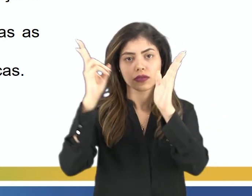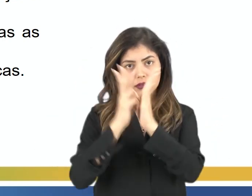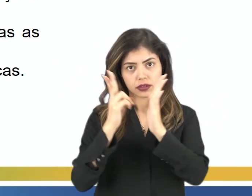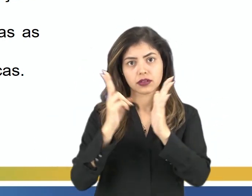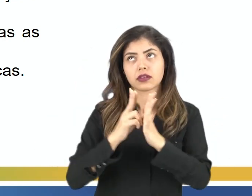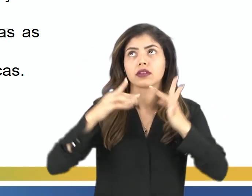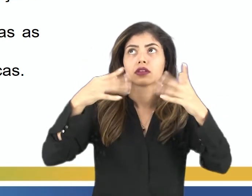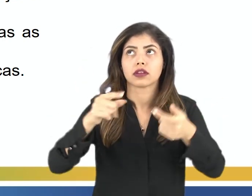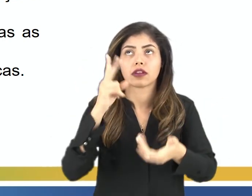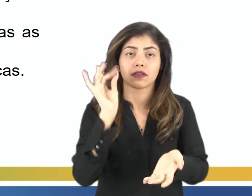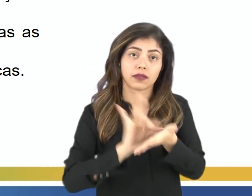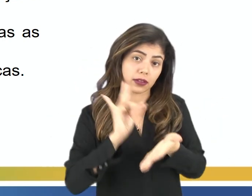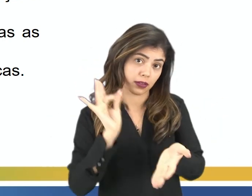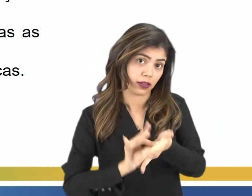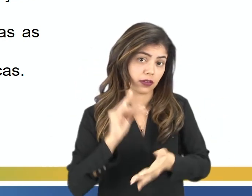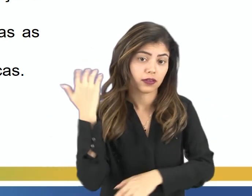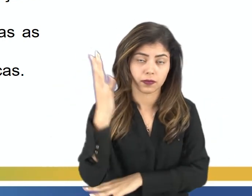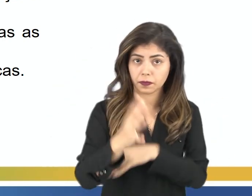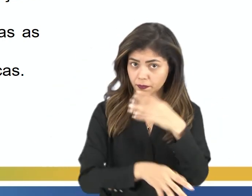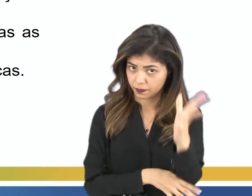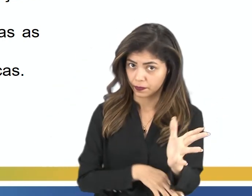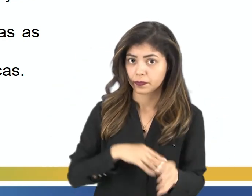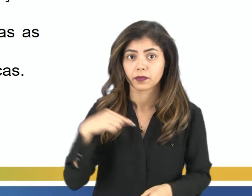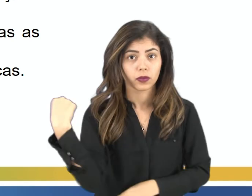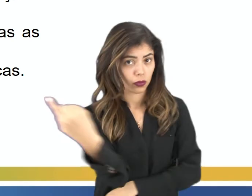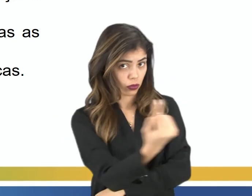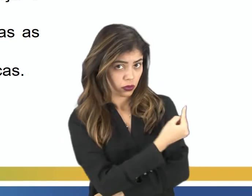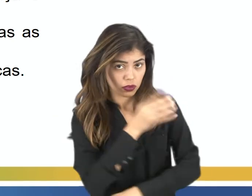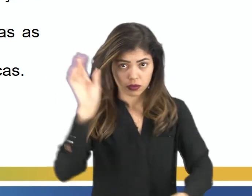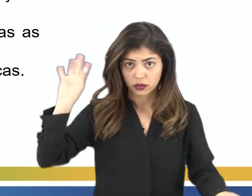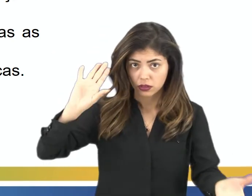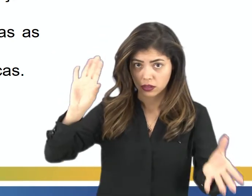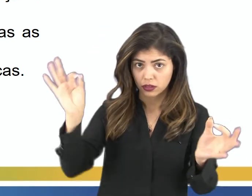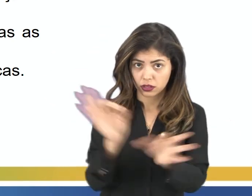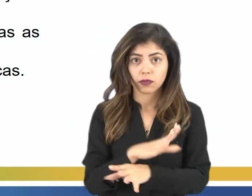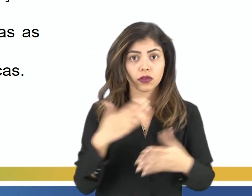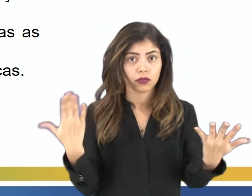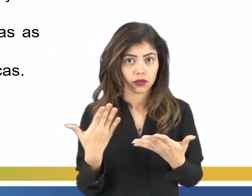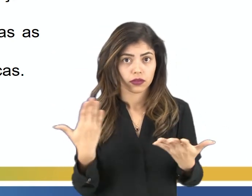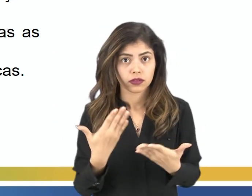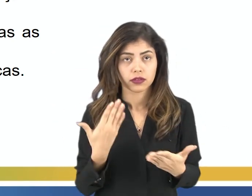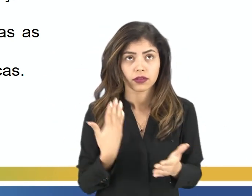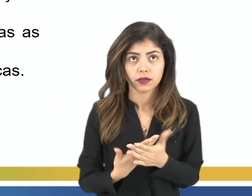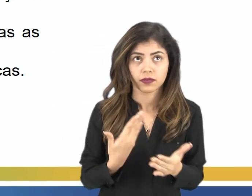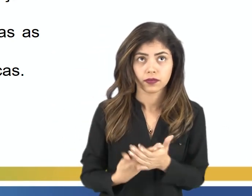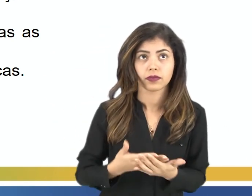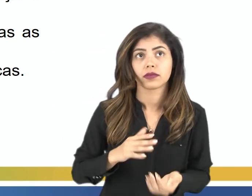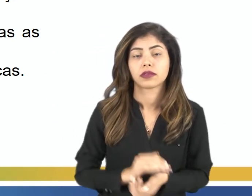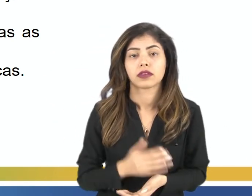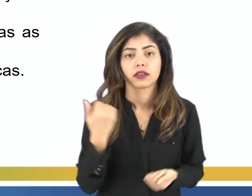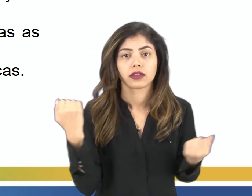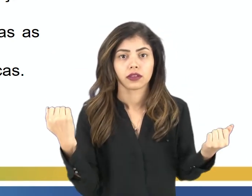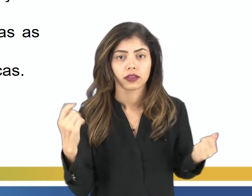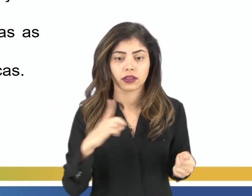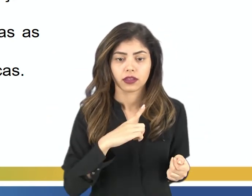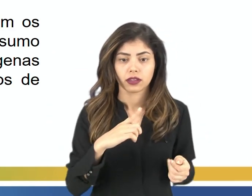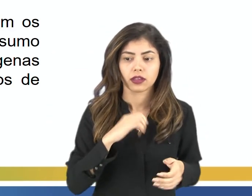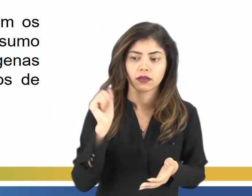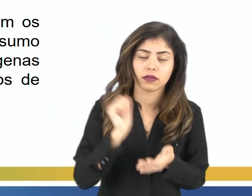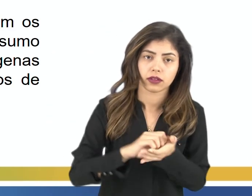Eles são os verdadeiros povos da floresta. Para nós concluirmos a nossa aula de hoje, nós temos um exercício